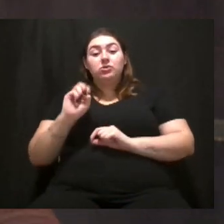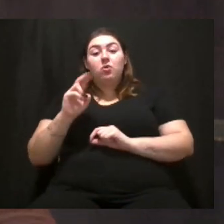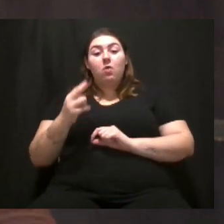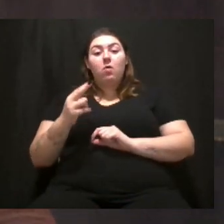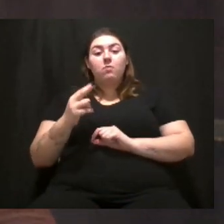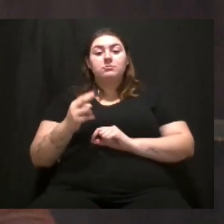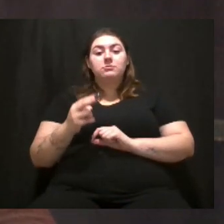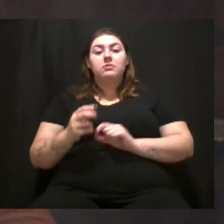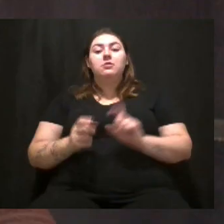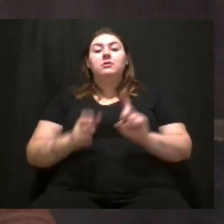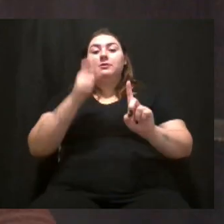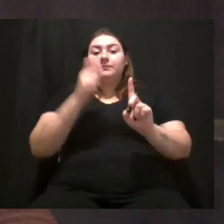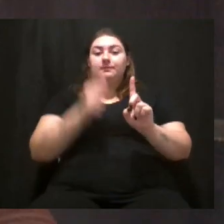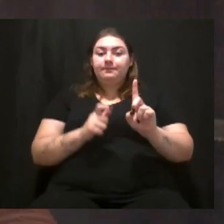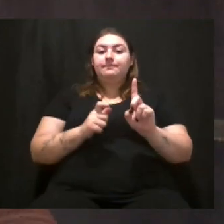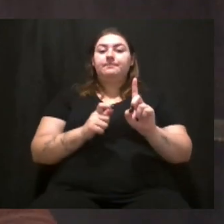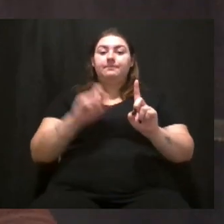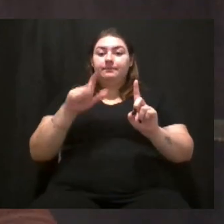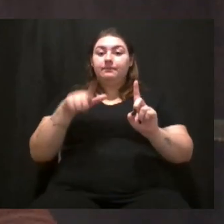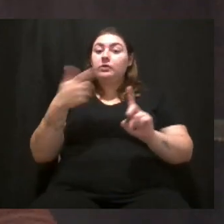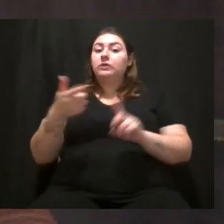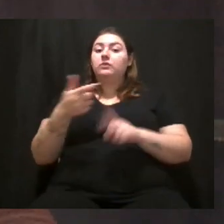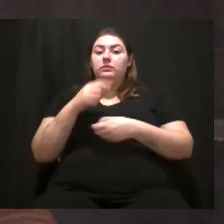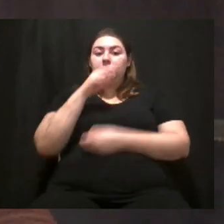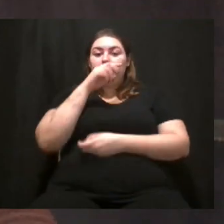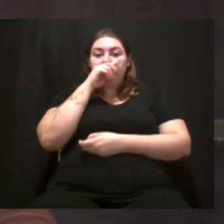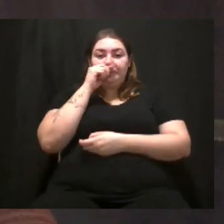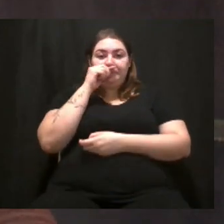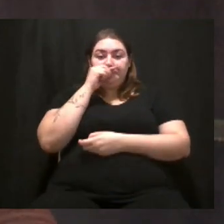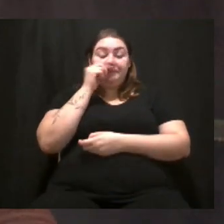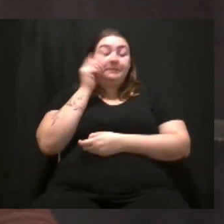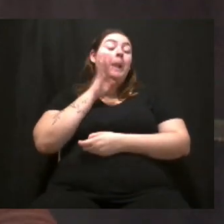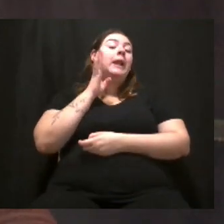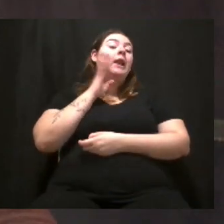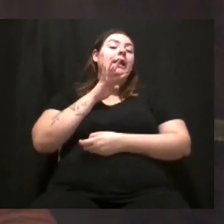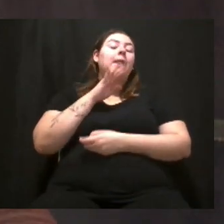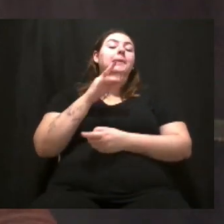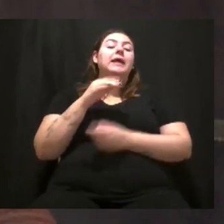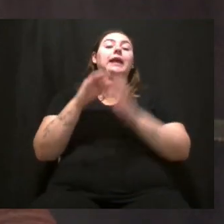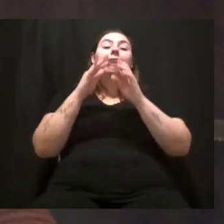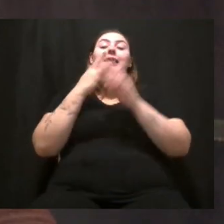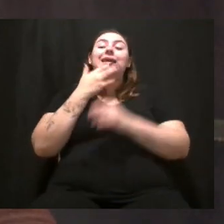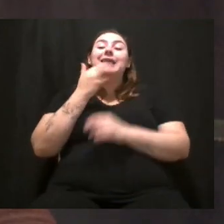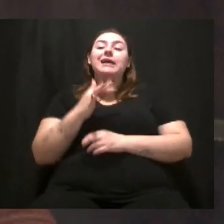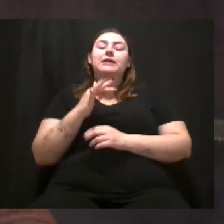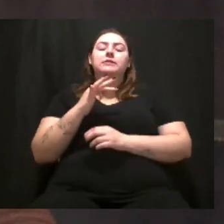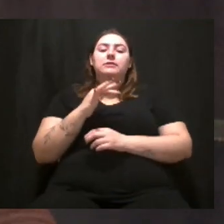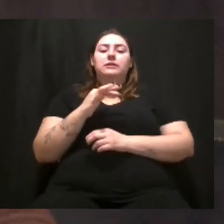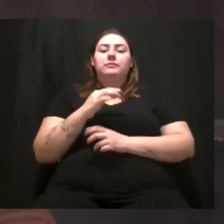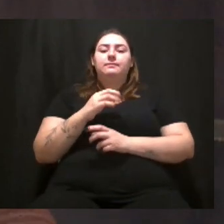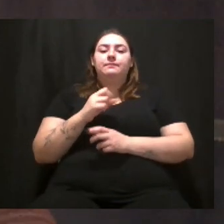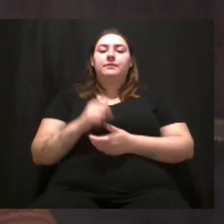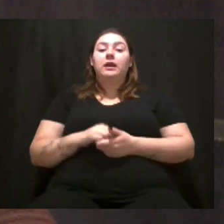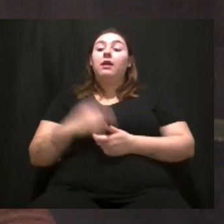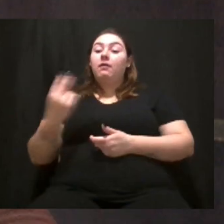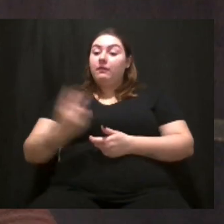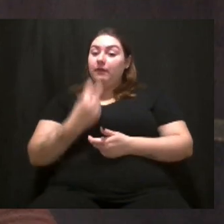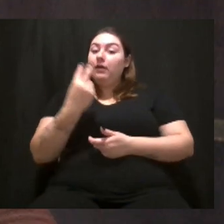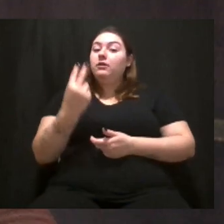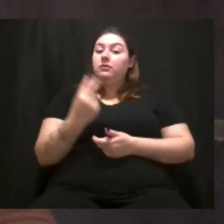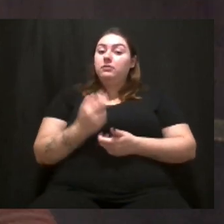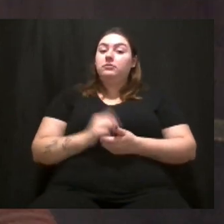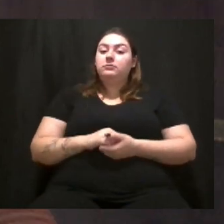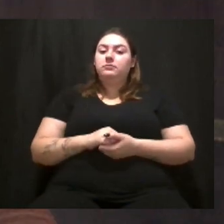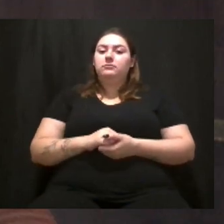outra pessoa que não é ele. E é muito interessante que crianças, assim, as falas das crianças são muito válidas, né?